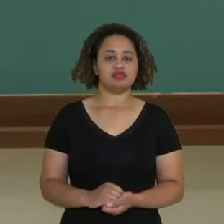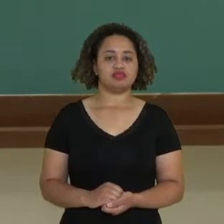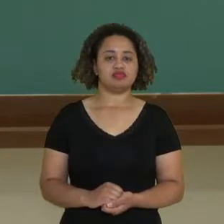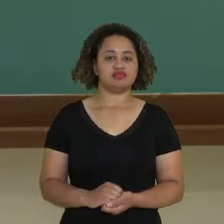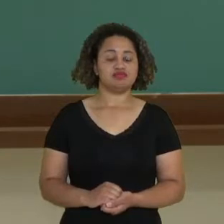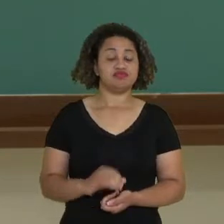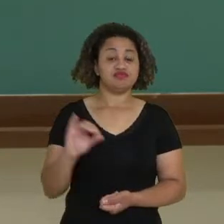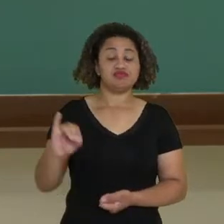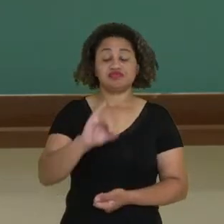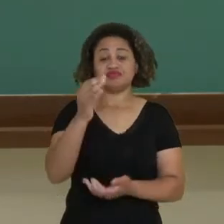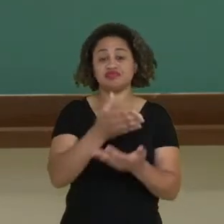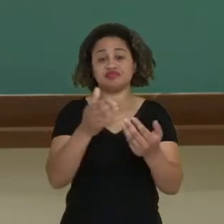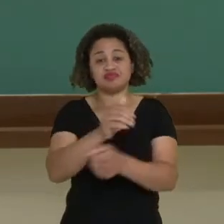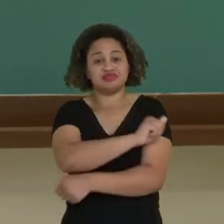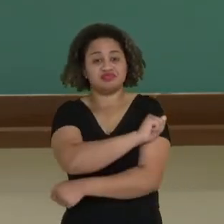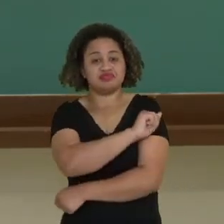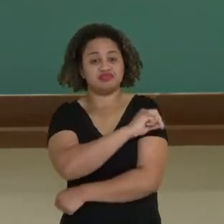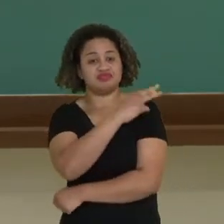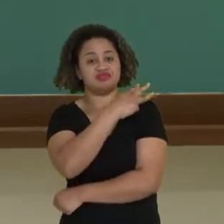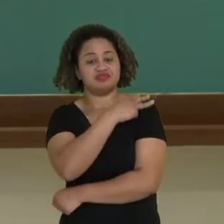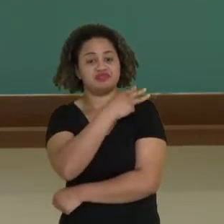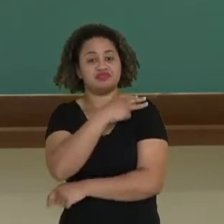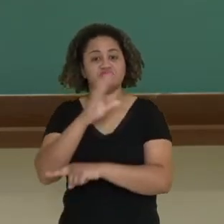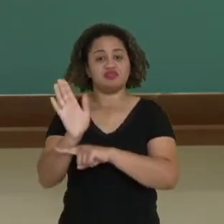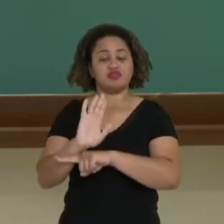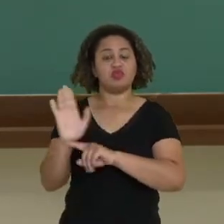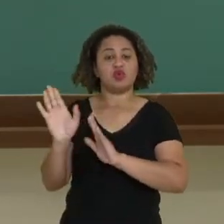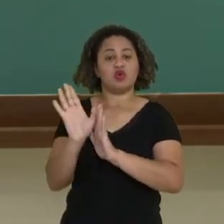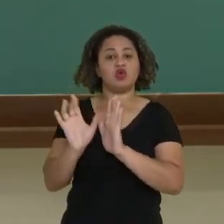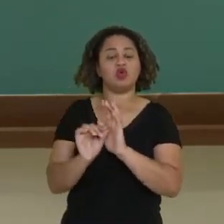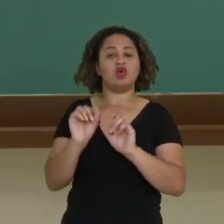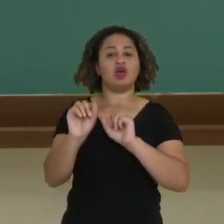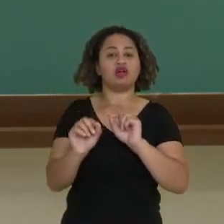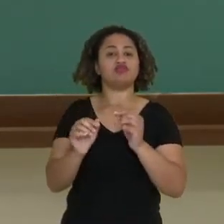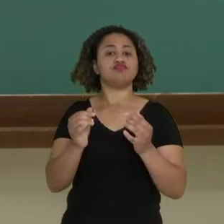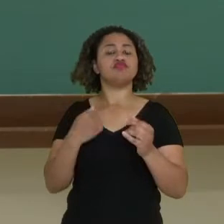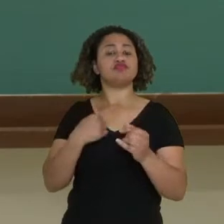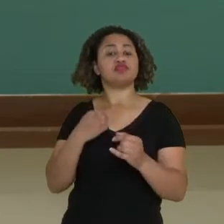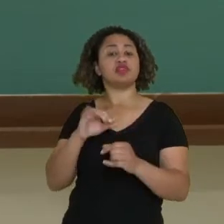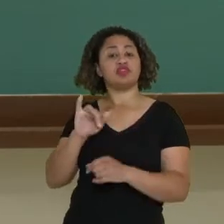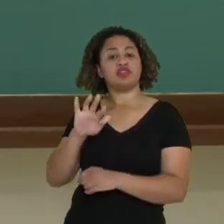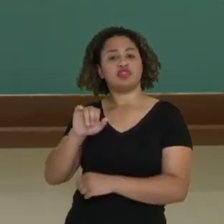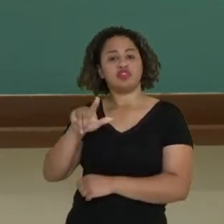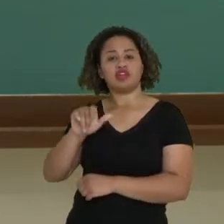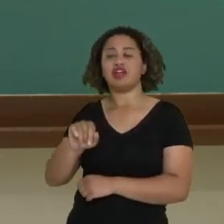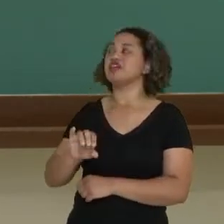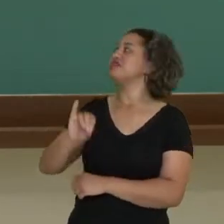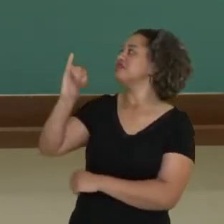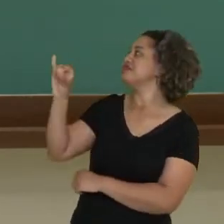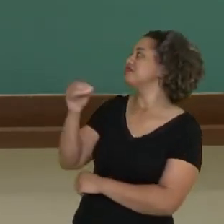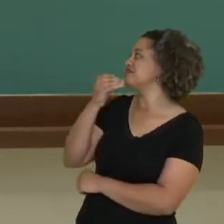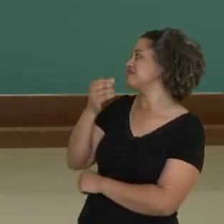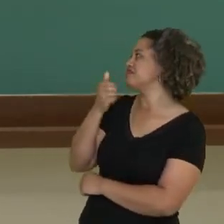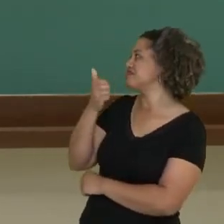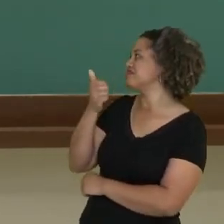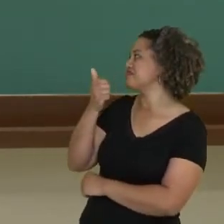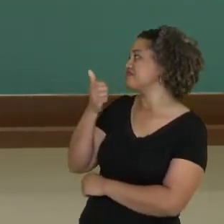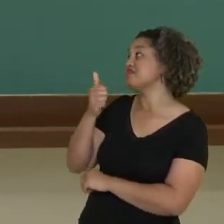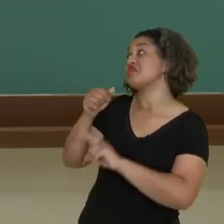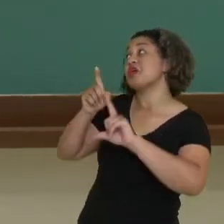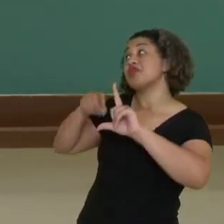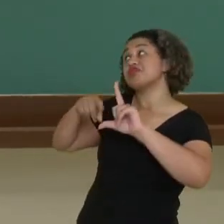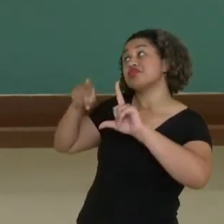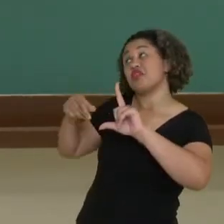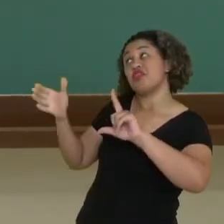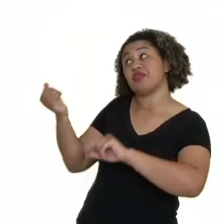Olá, estudantes da terceira série. Nesse vídeo vamos falar sobre infográfico. Oi, Jéssica querida, tudo certo aí? Infográfico na